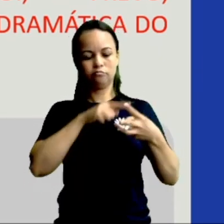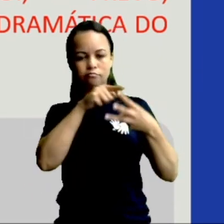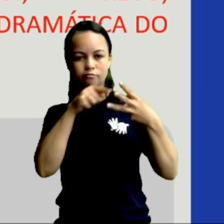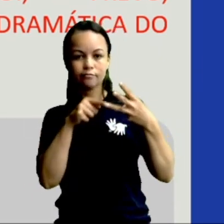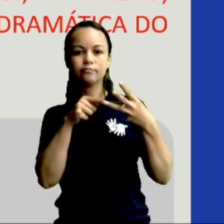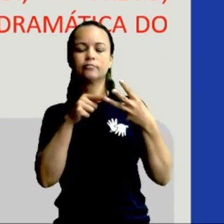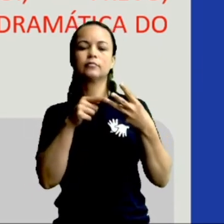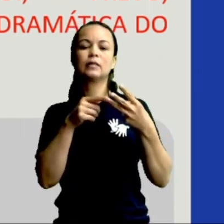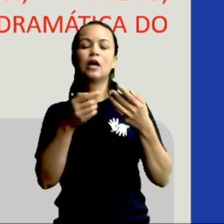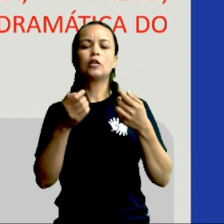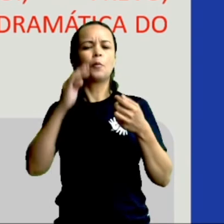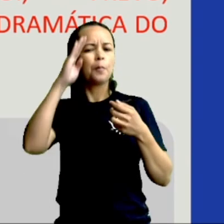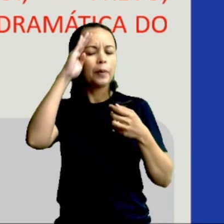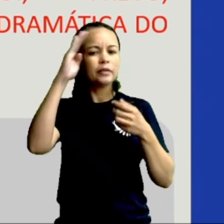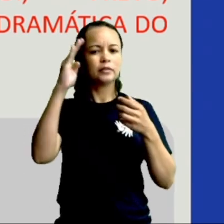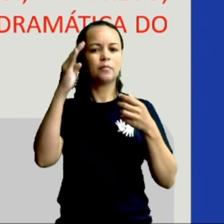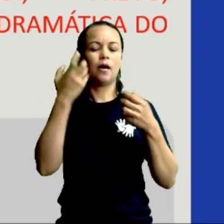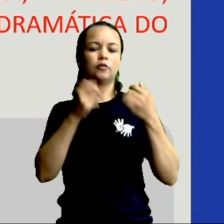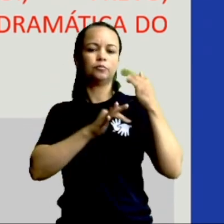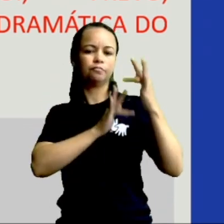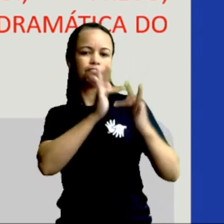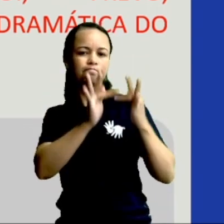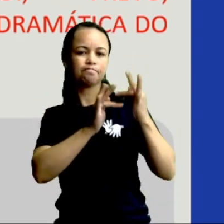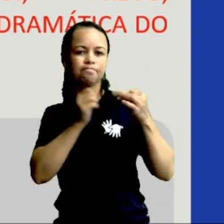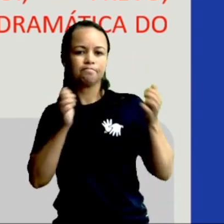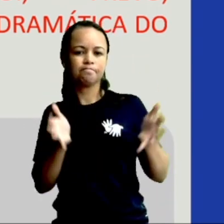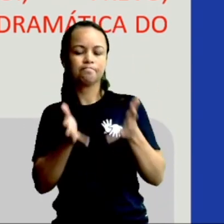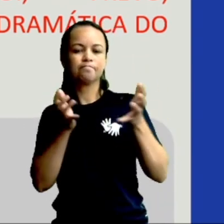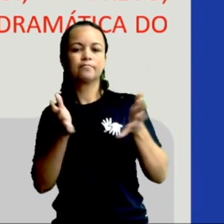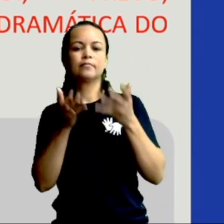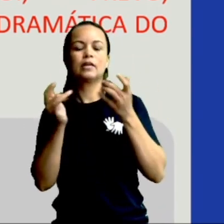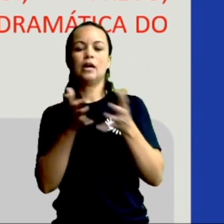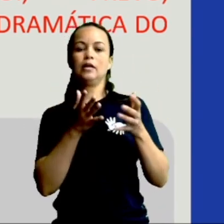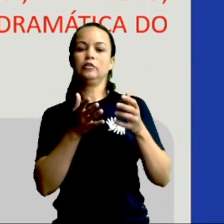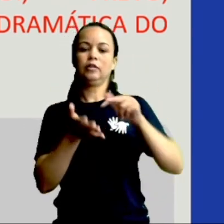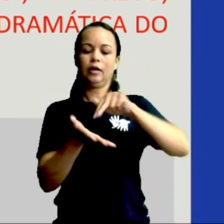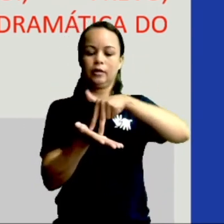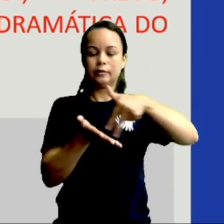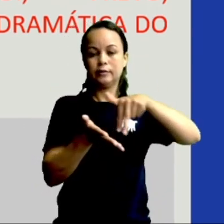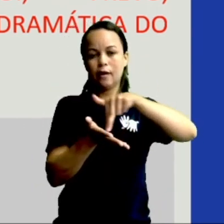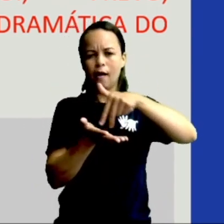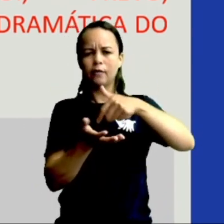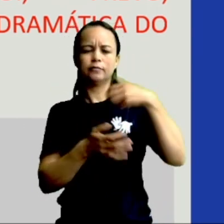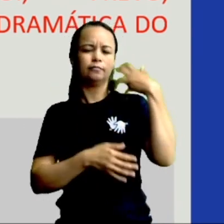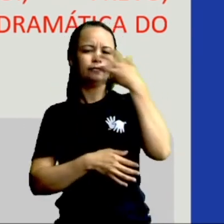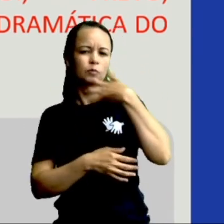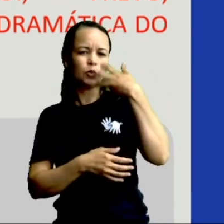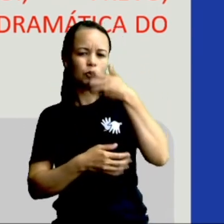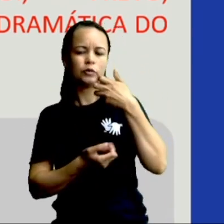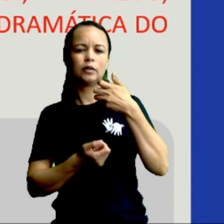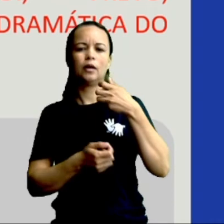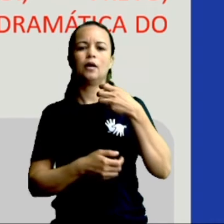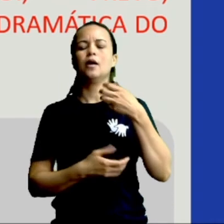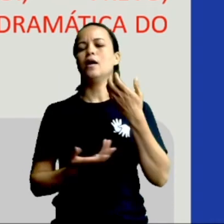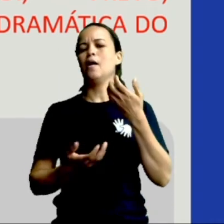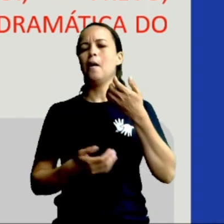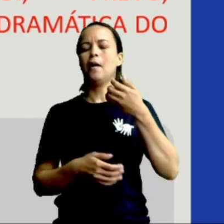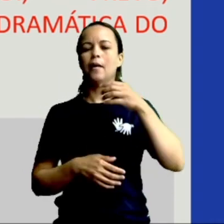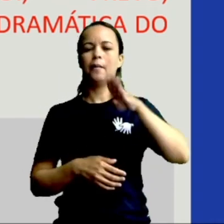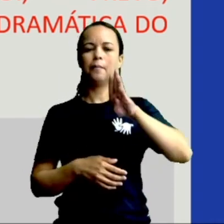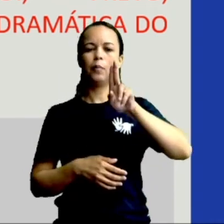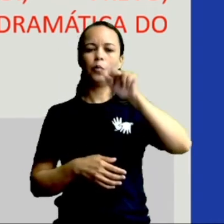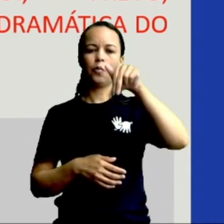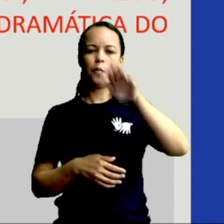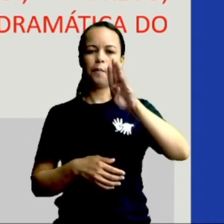Entre as principais manifestações folclóricas destacam-se danças e músicas, bumba meu boi,